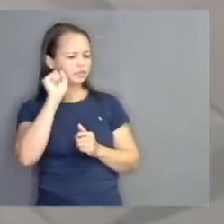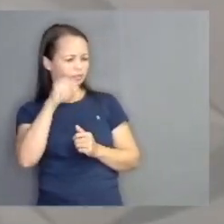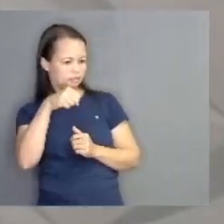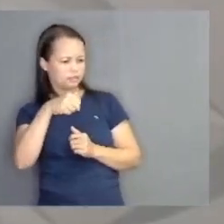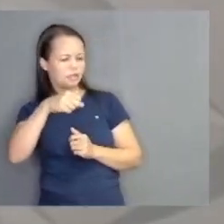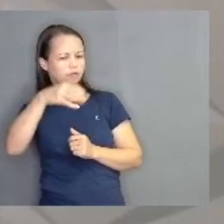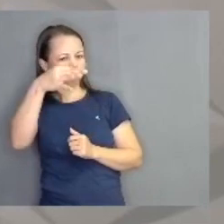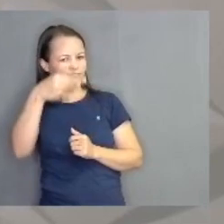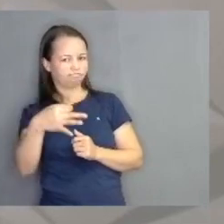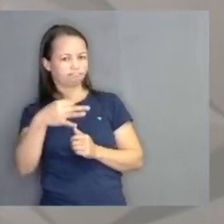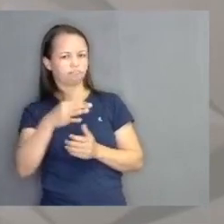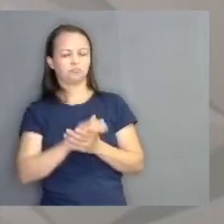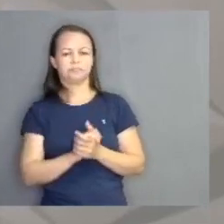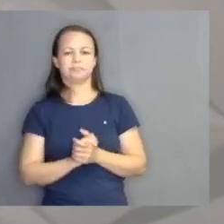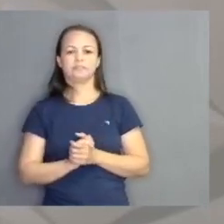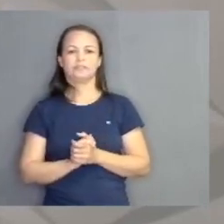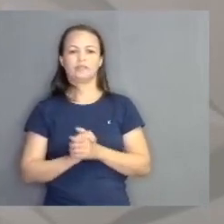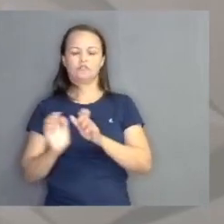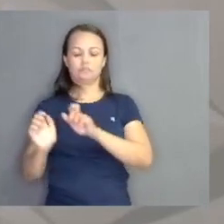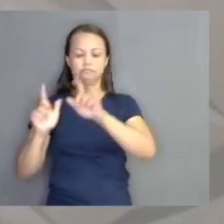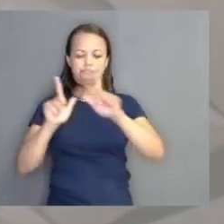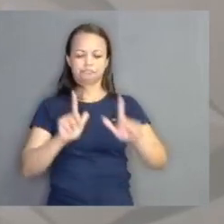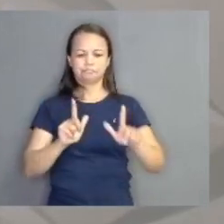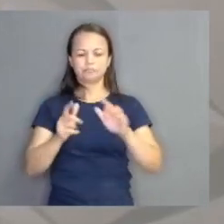para o próximo slide.